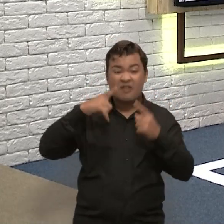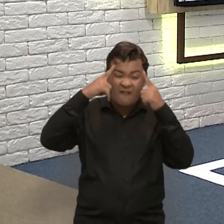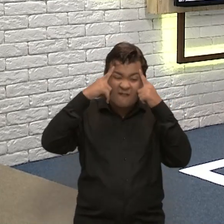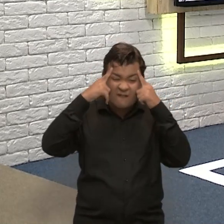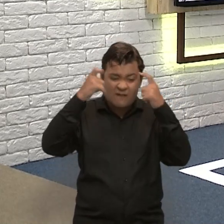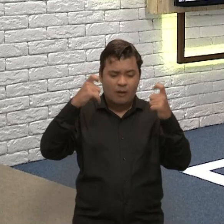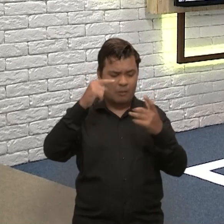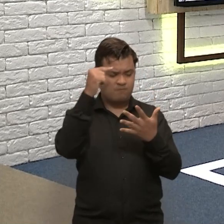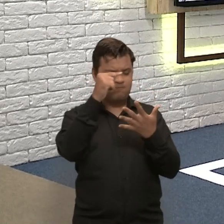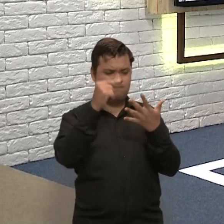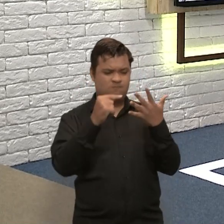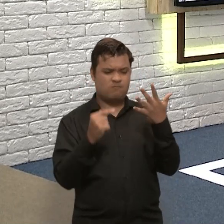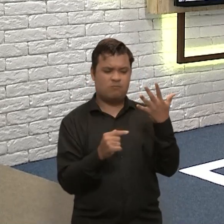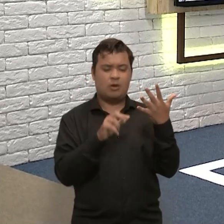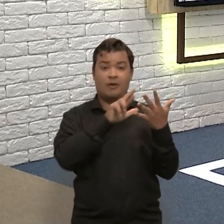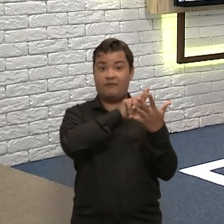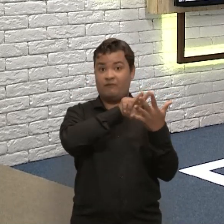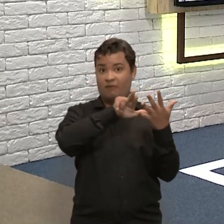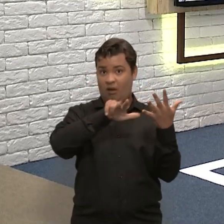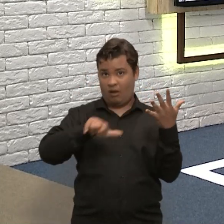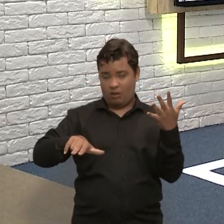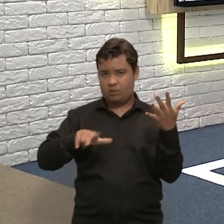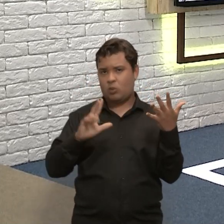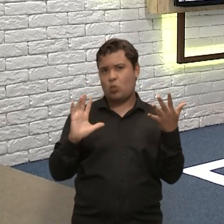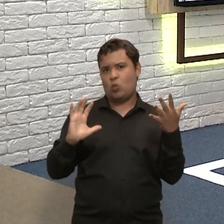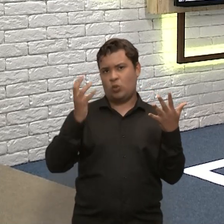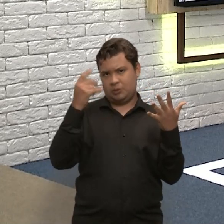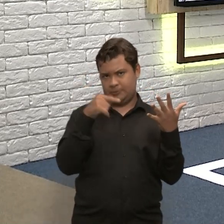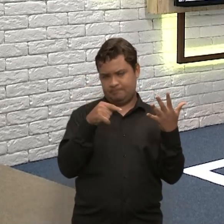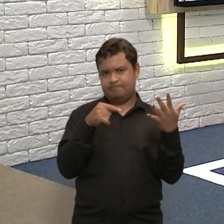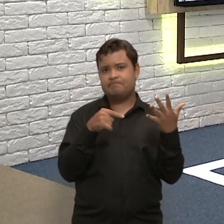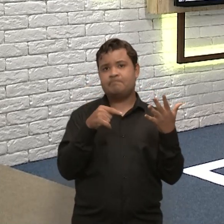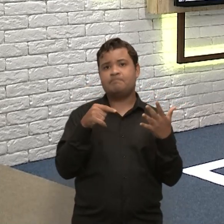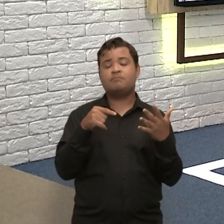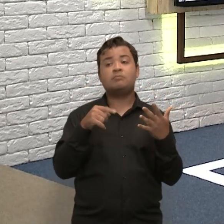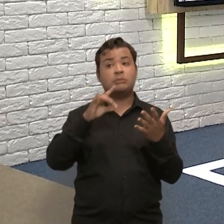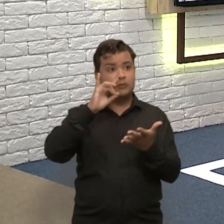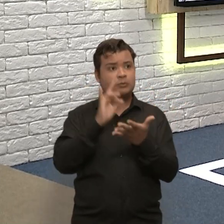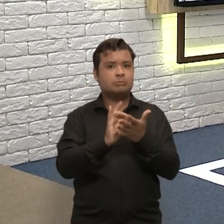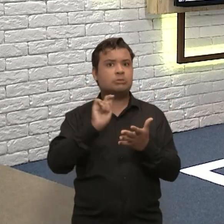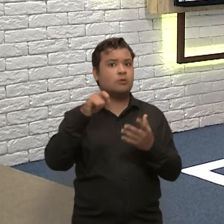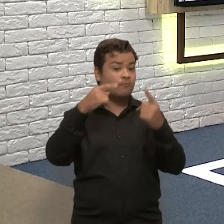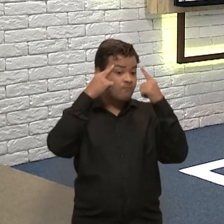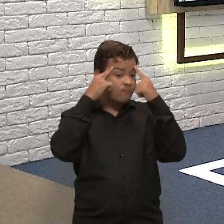ações, né? São diferentes ações praticadas contra elas que podem ser consideradas atos violentos, né?